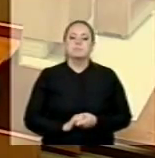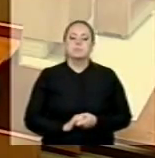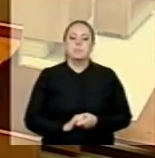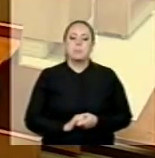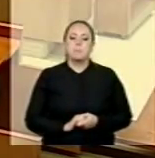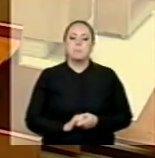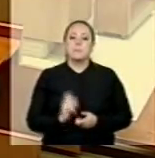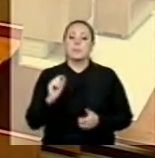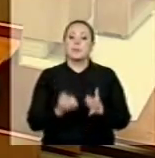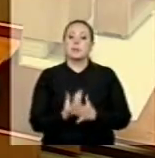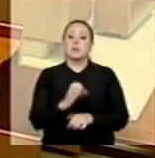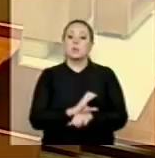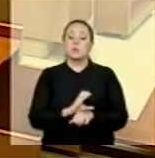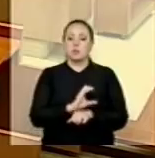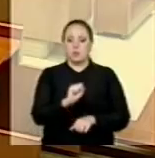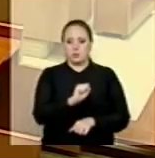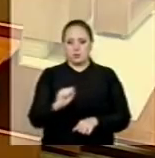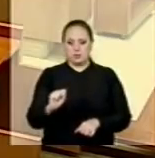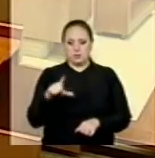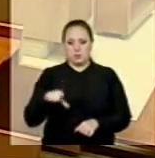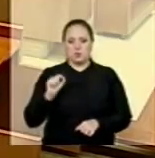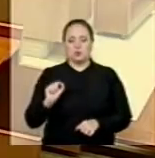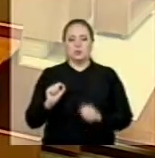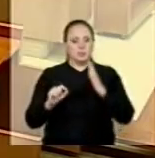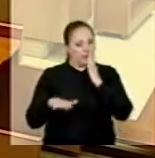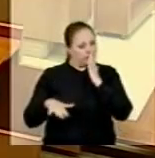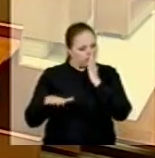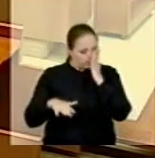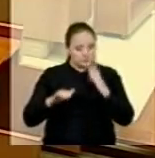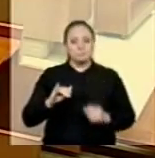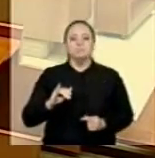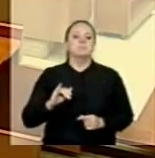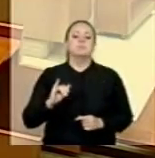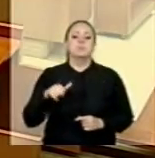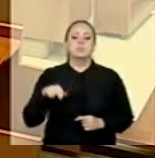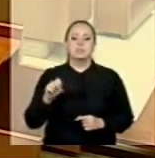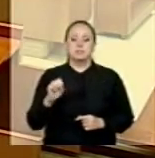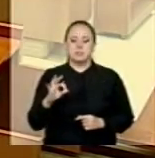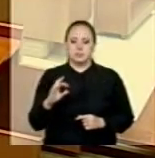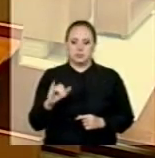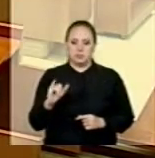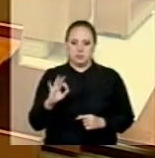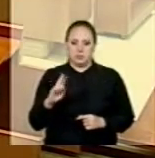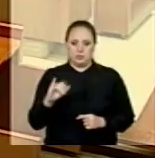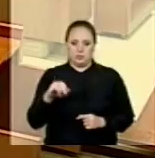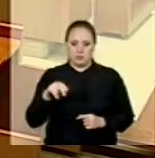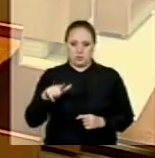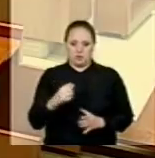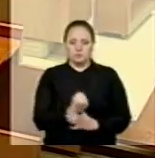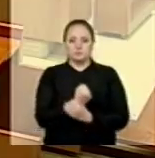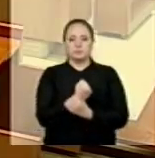1988 optou por desenho institucional capaz de assegurar o pleno